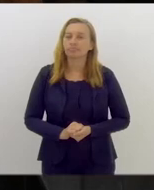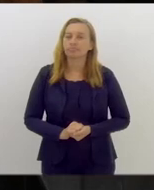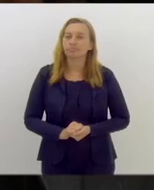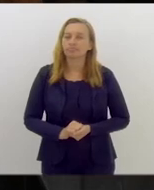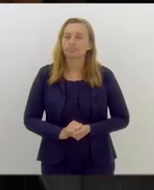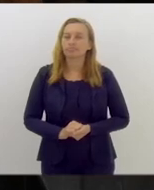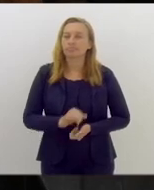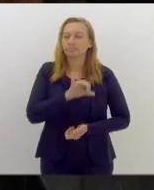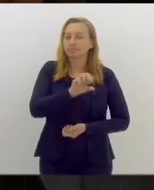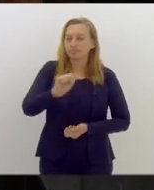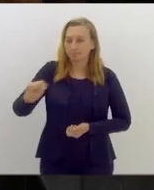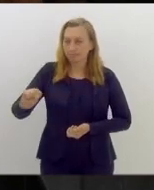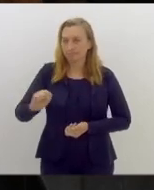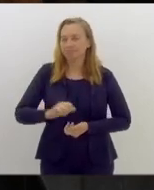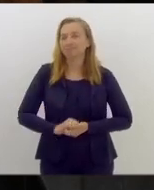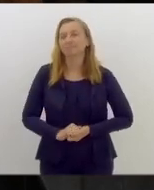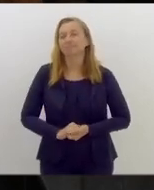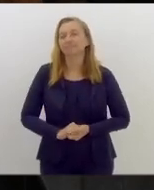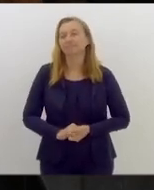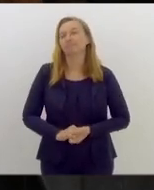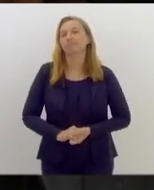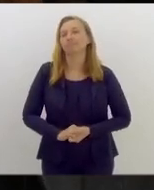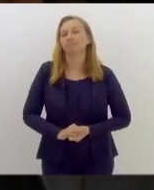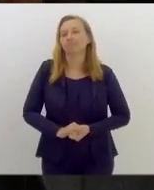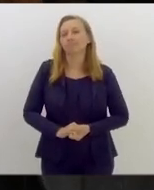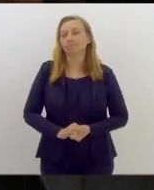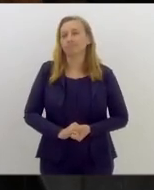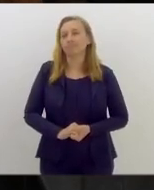de ICMS.